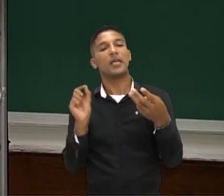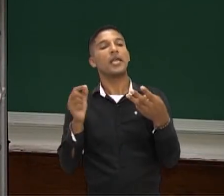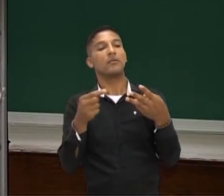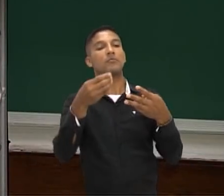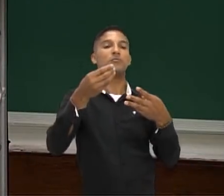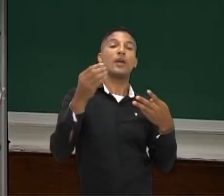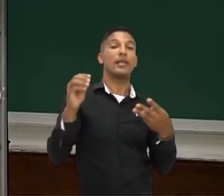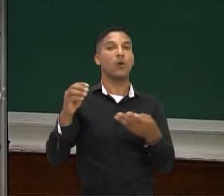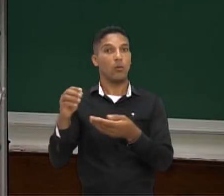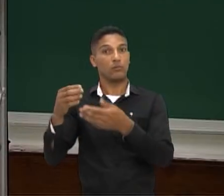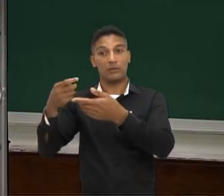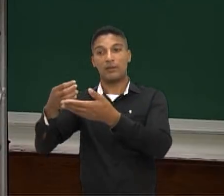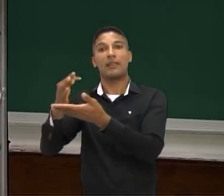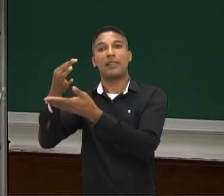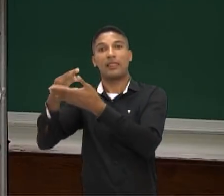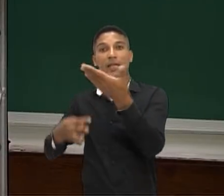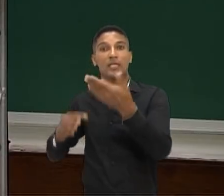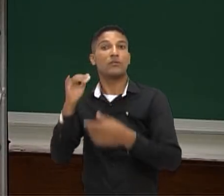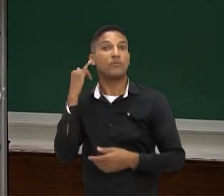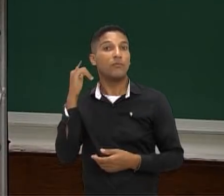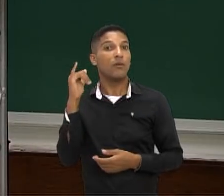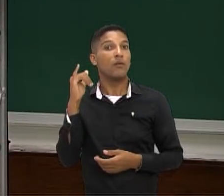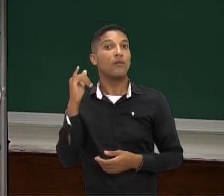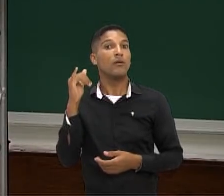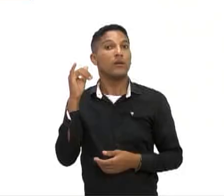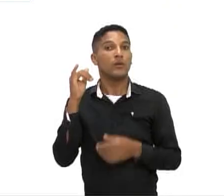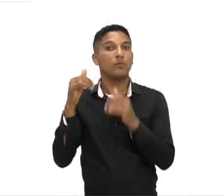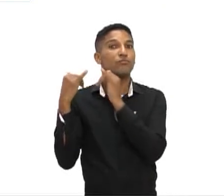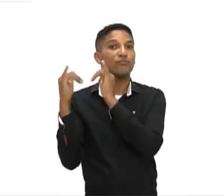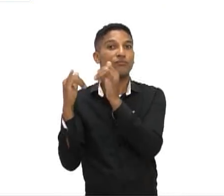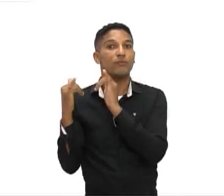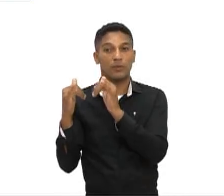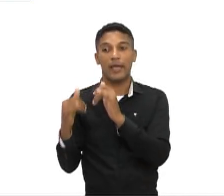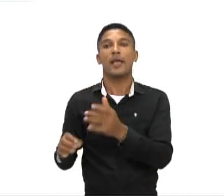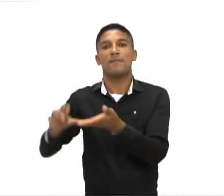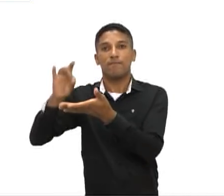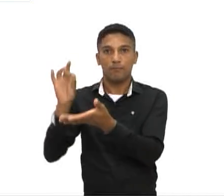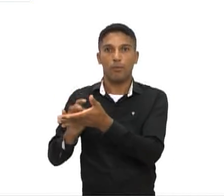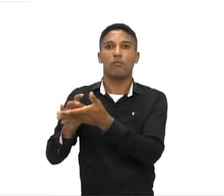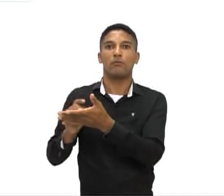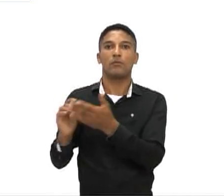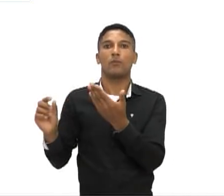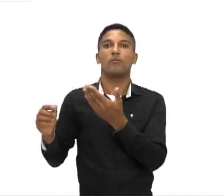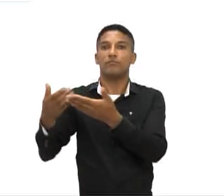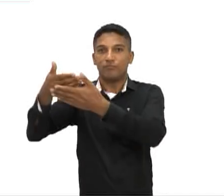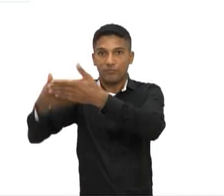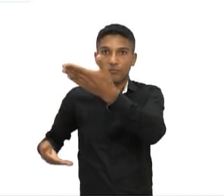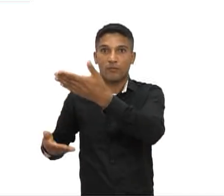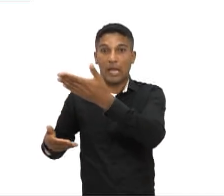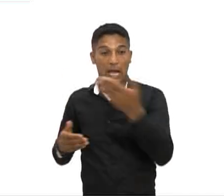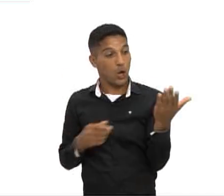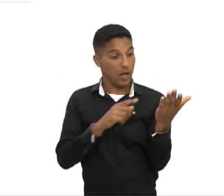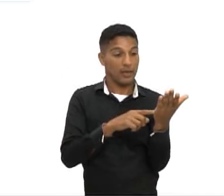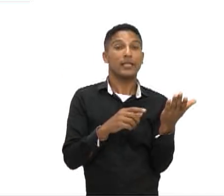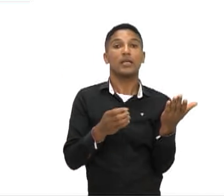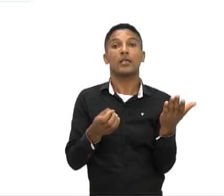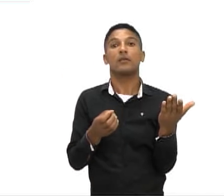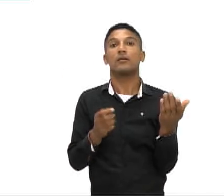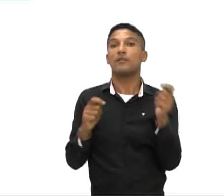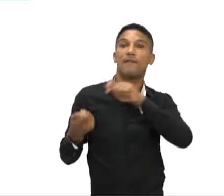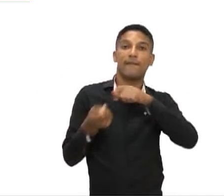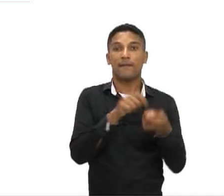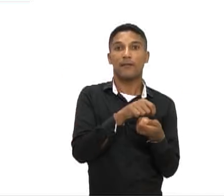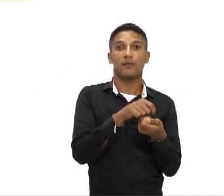versão original, né, do Conto Maravilhoso, colocou assim: um lavrador trabalhara muito durante a vida